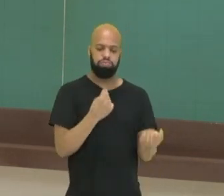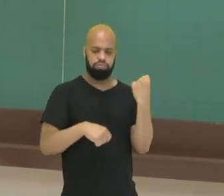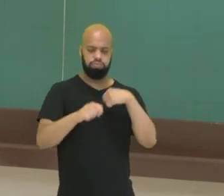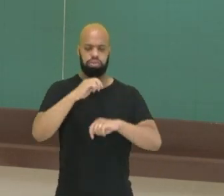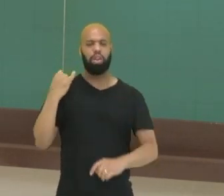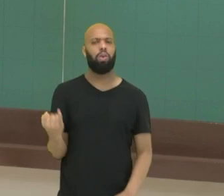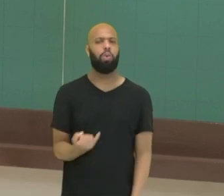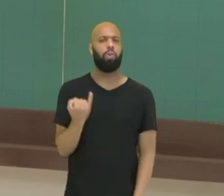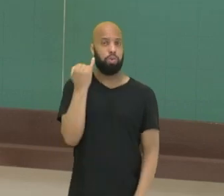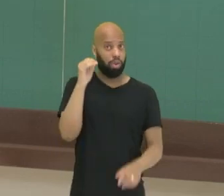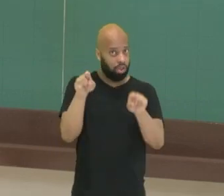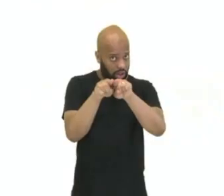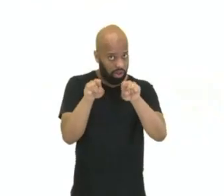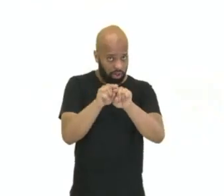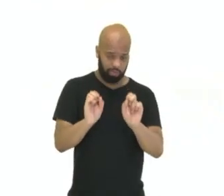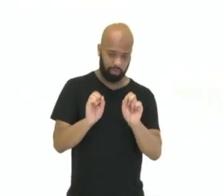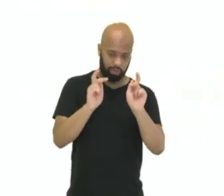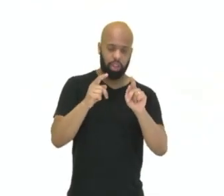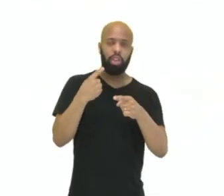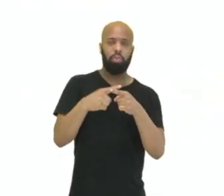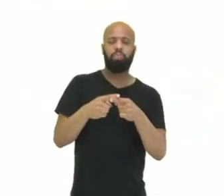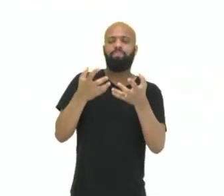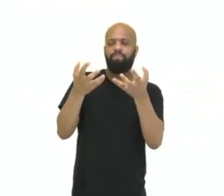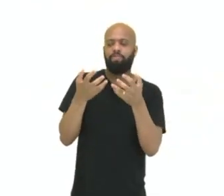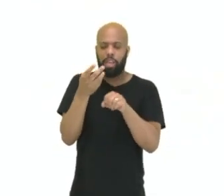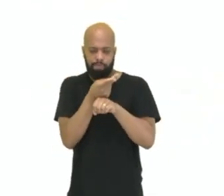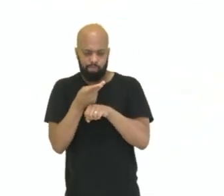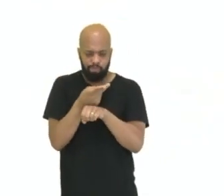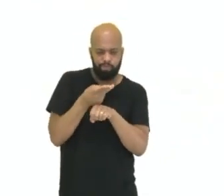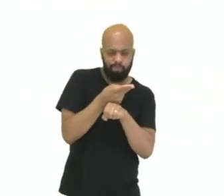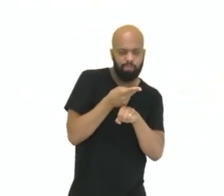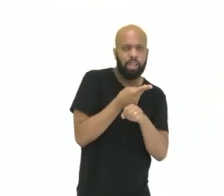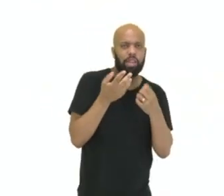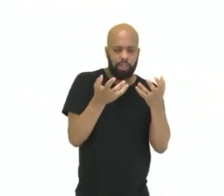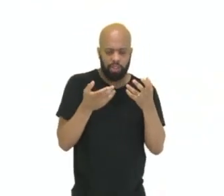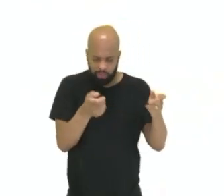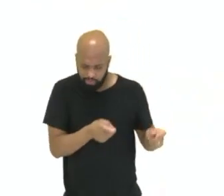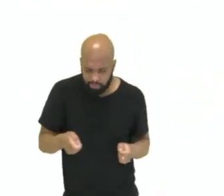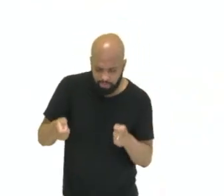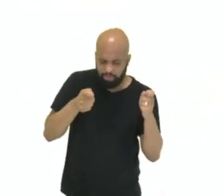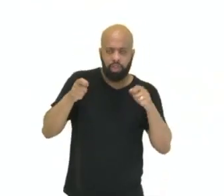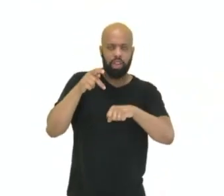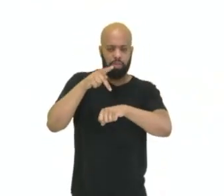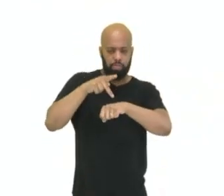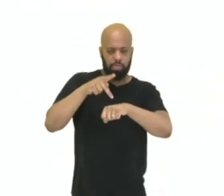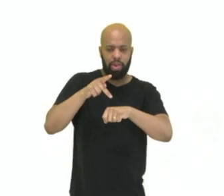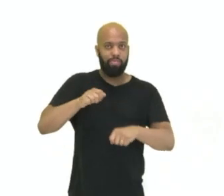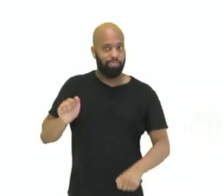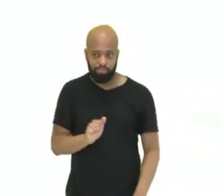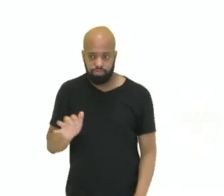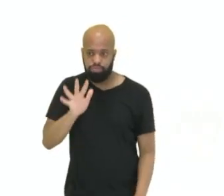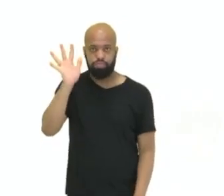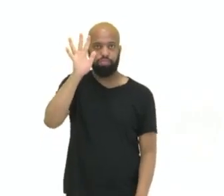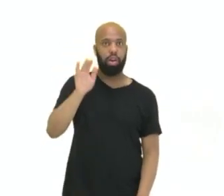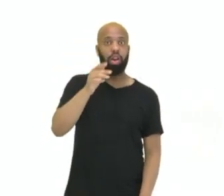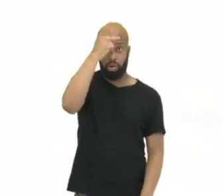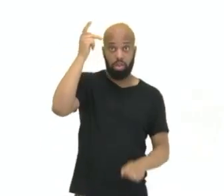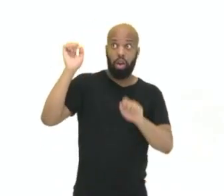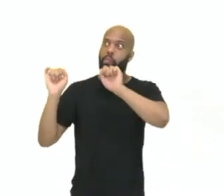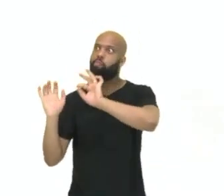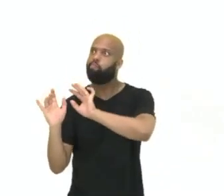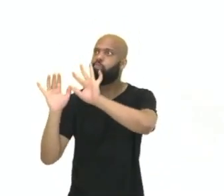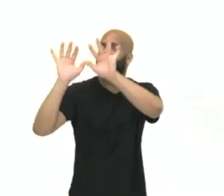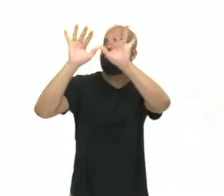importante também, certo? Essa busca por pedras preciosas, né? Atraiu intensa migração de